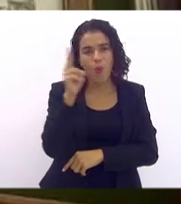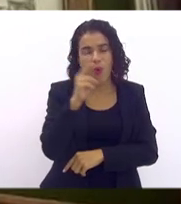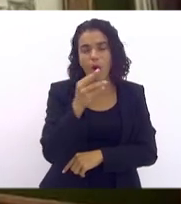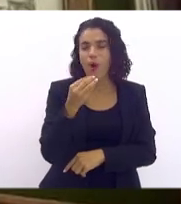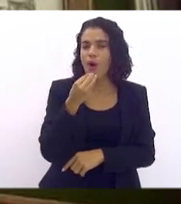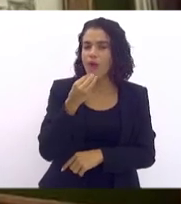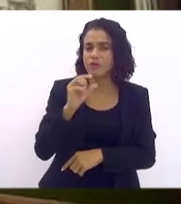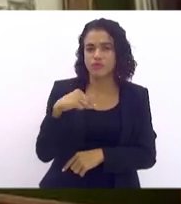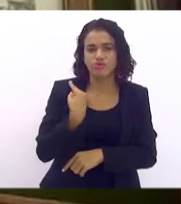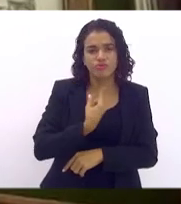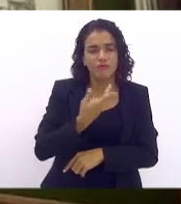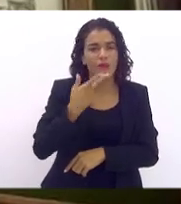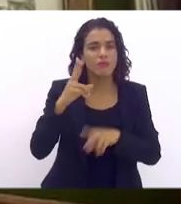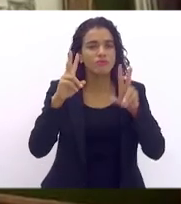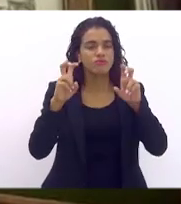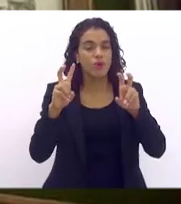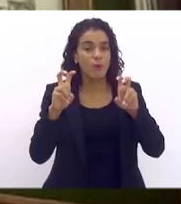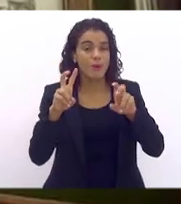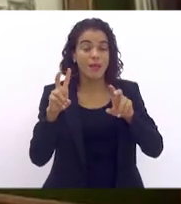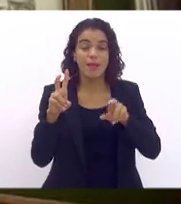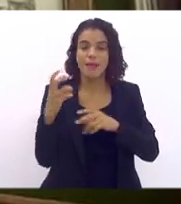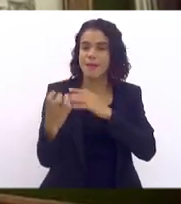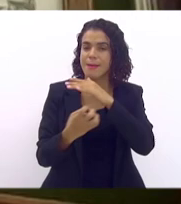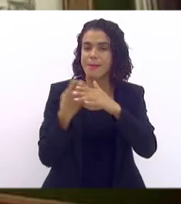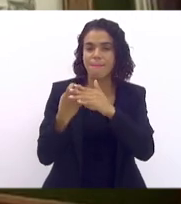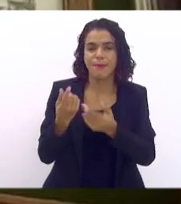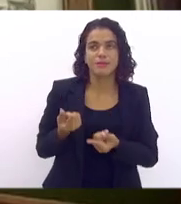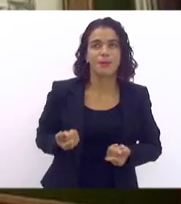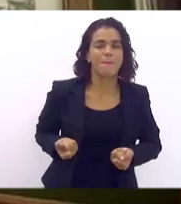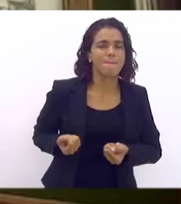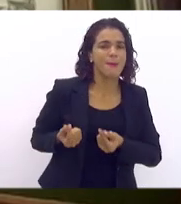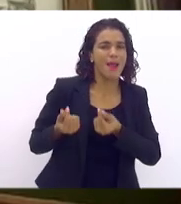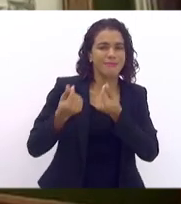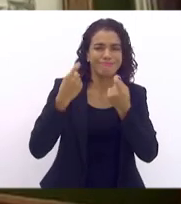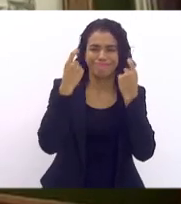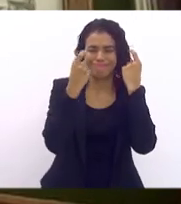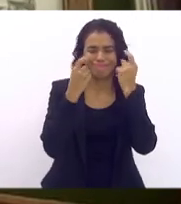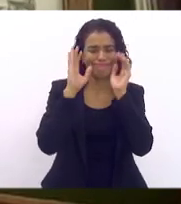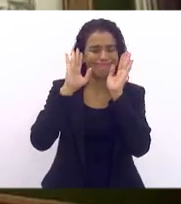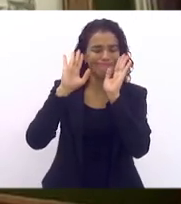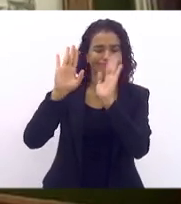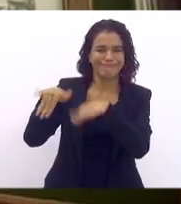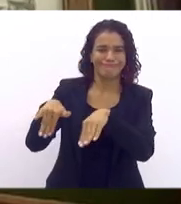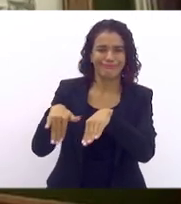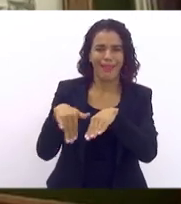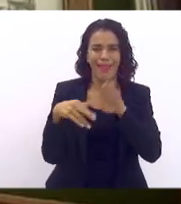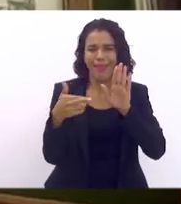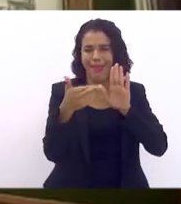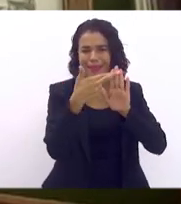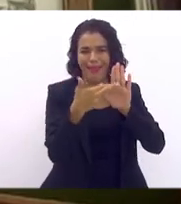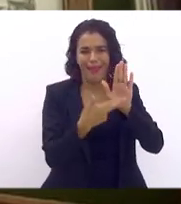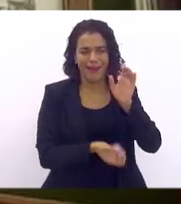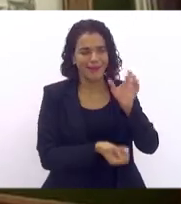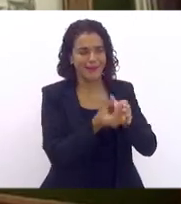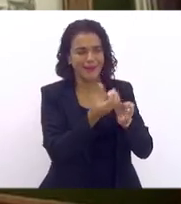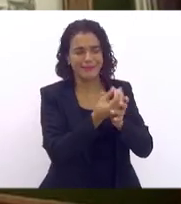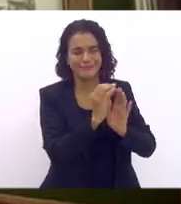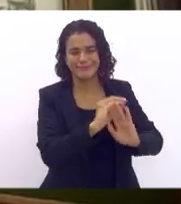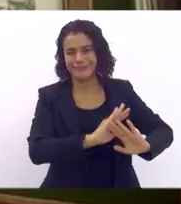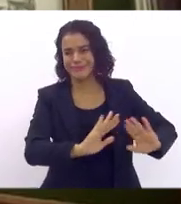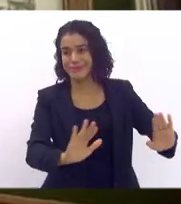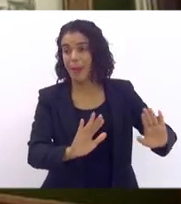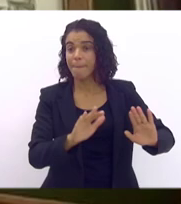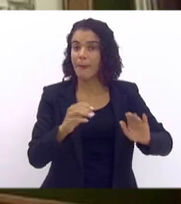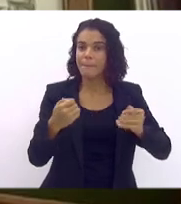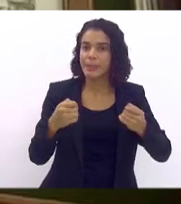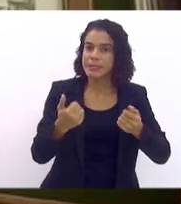que nós estamos falando com empresas bilionárias que não têm interesse nessa regulação, não têm interesse nessa colaboração, mas elas